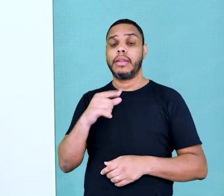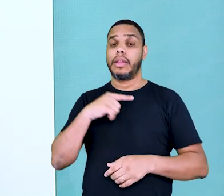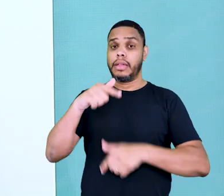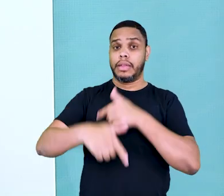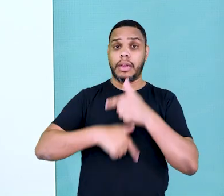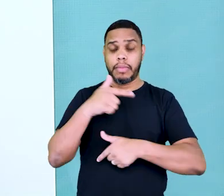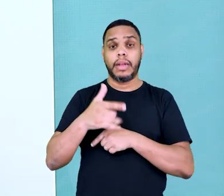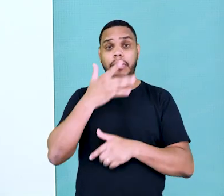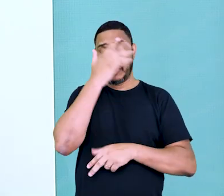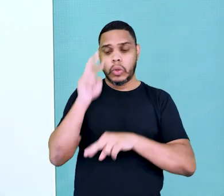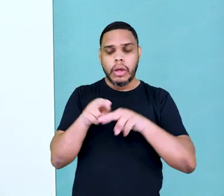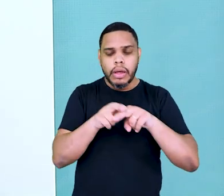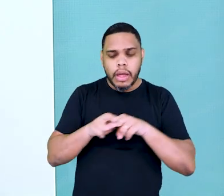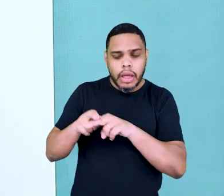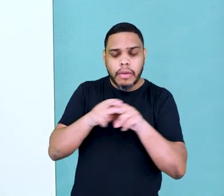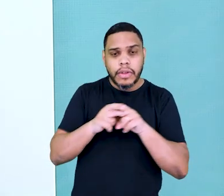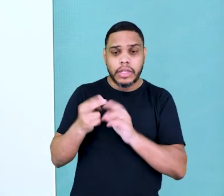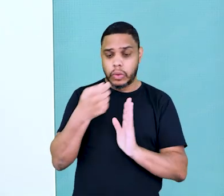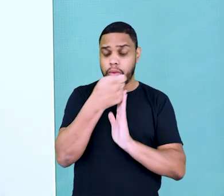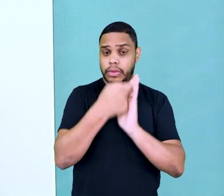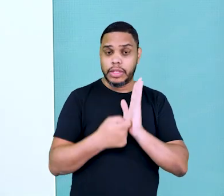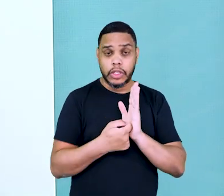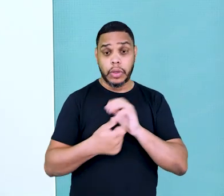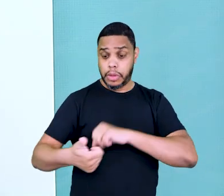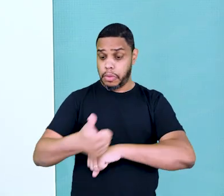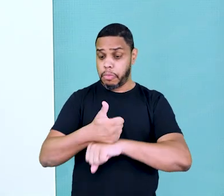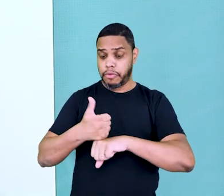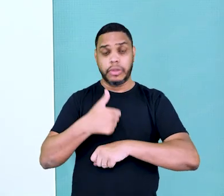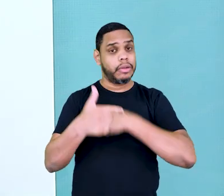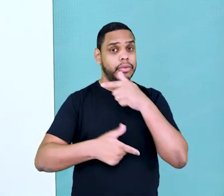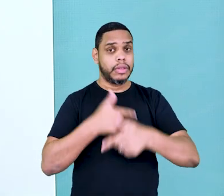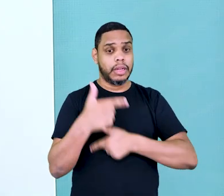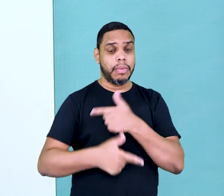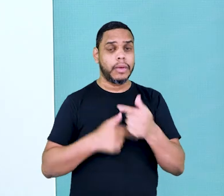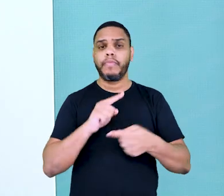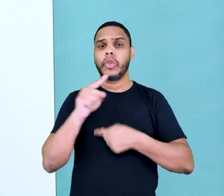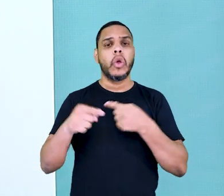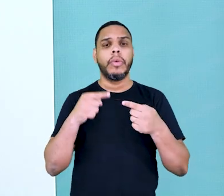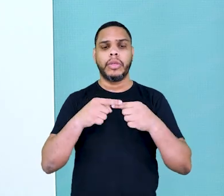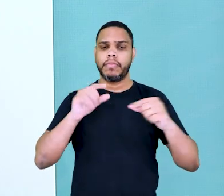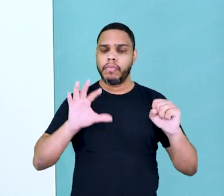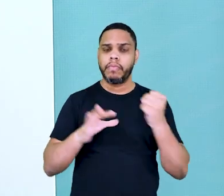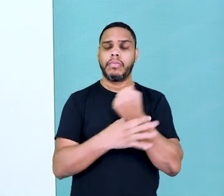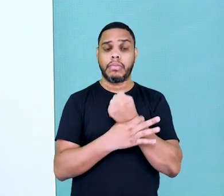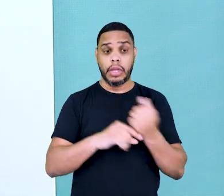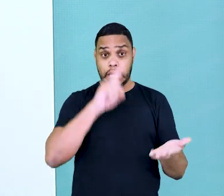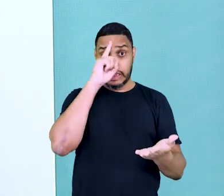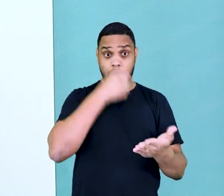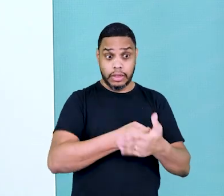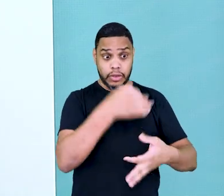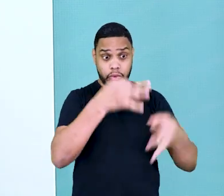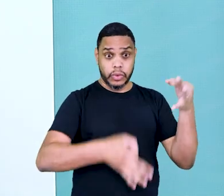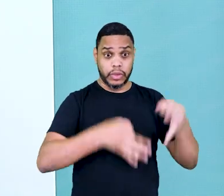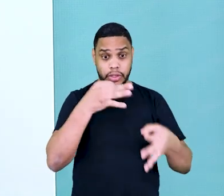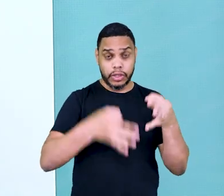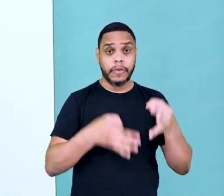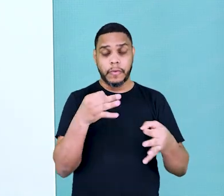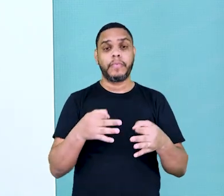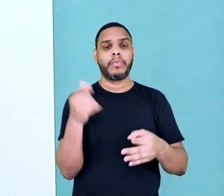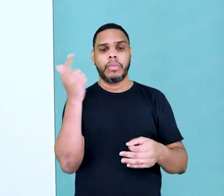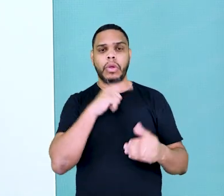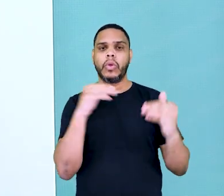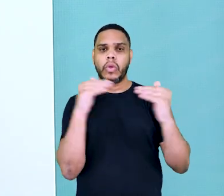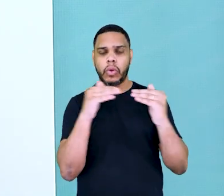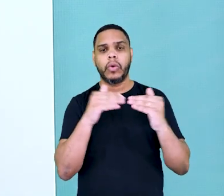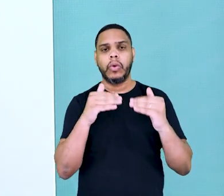revisores de textos. Os profissionais que exercem essa função buscam assegurar que uma decisão judicial, por exemplo, siga as normas da